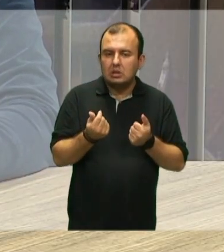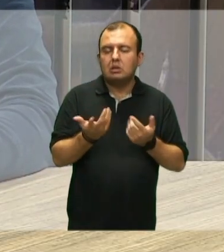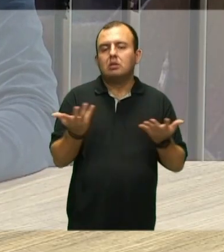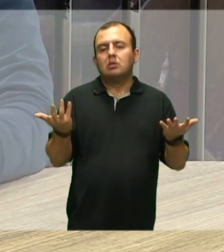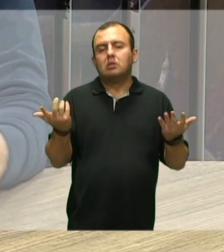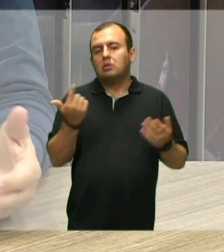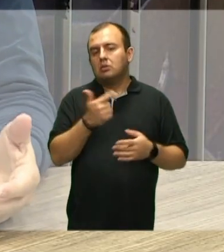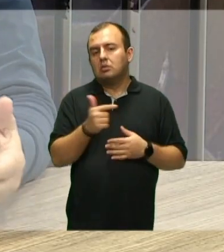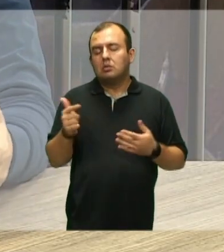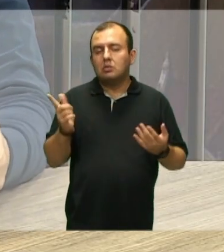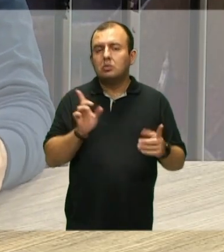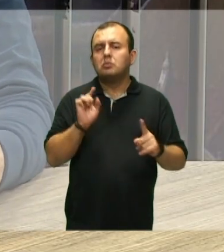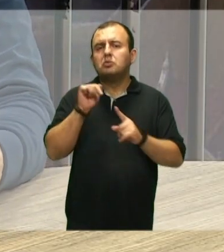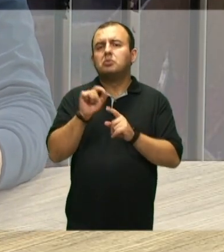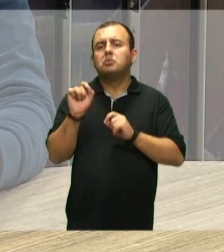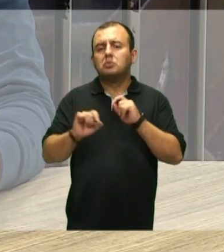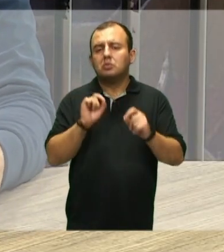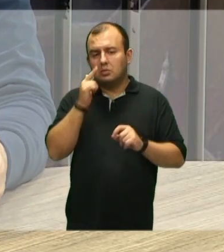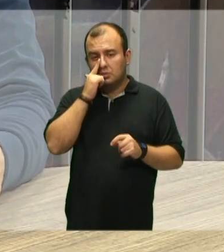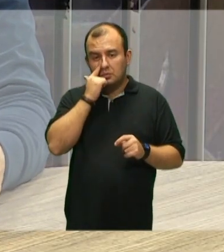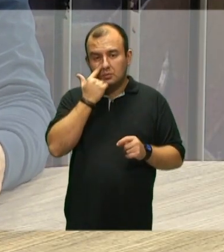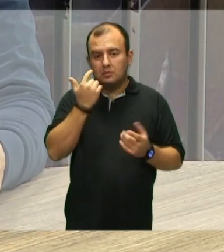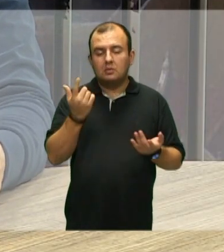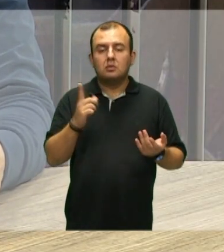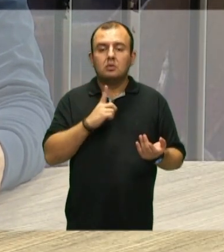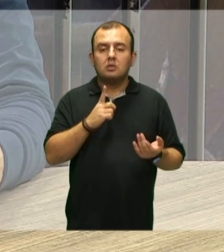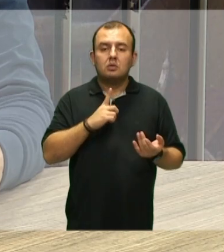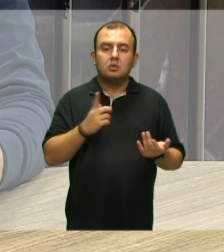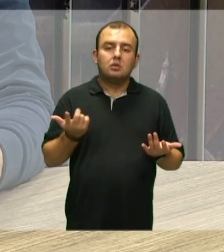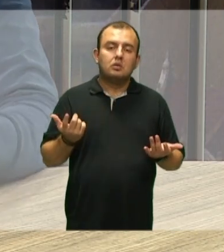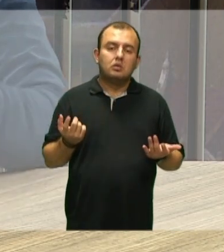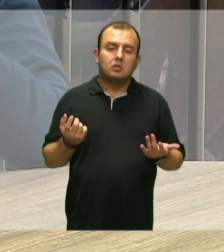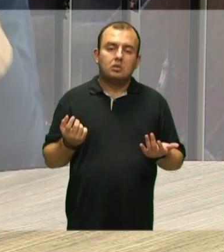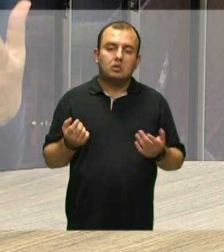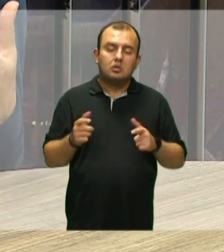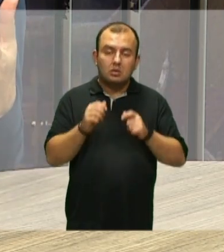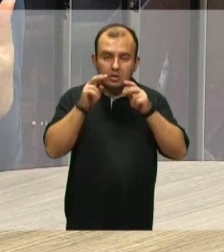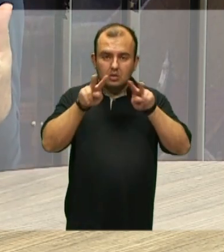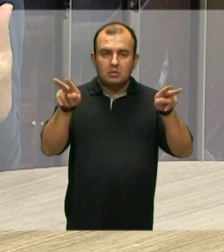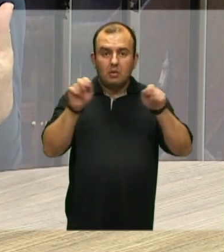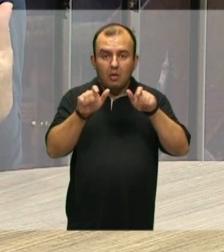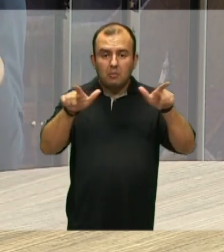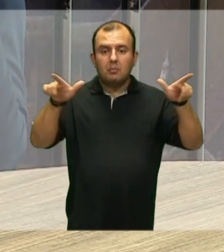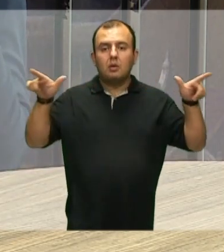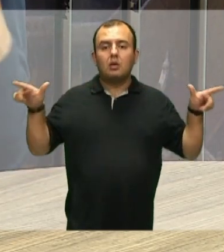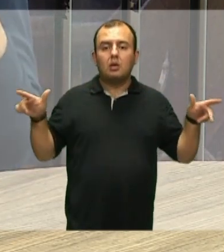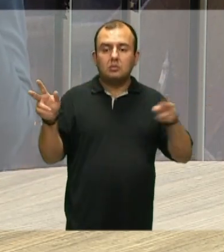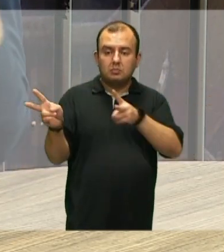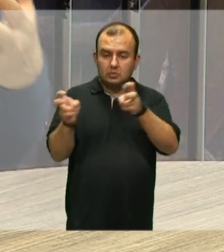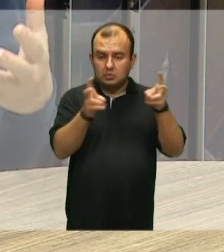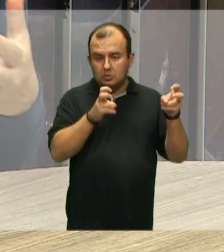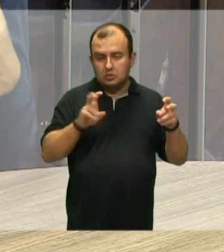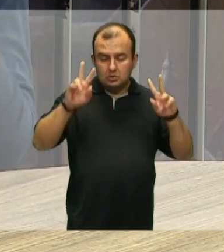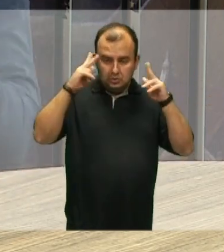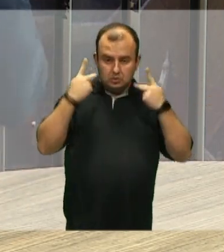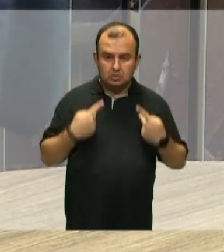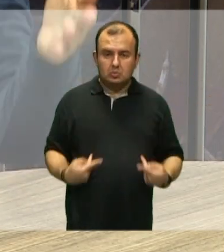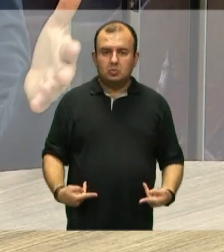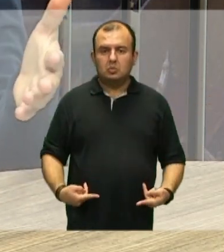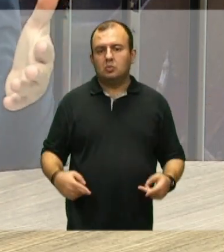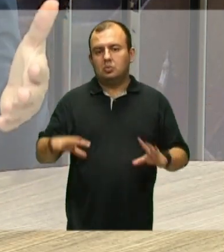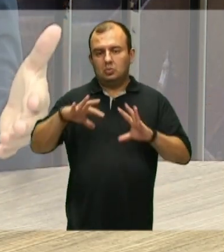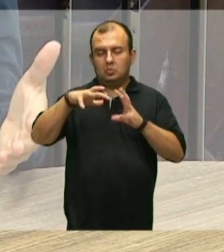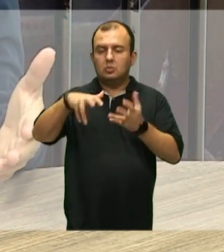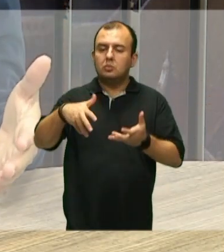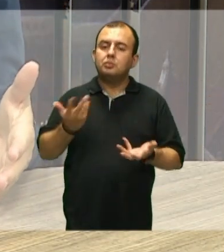quê? Se é que serve para ampliar a sua percepção de ser humano no